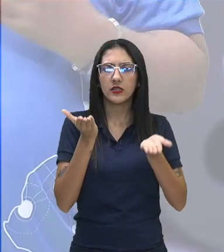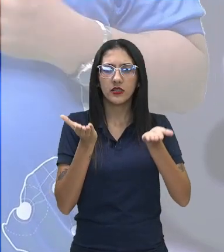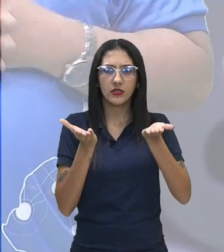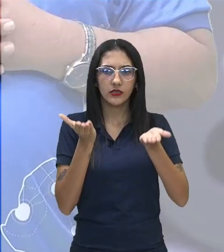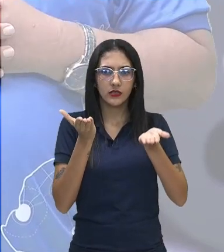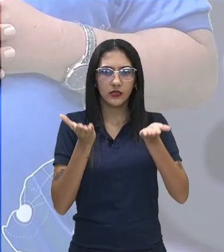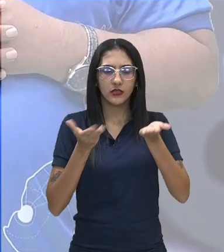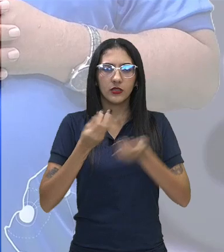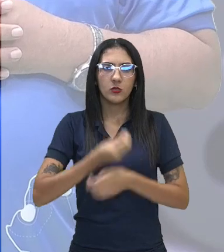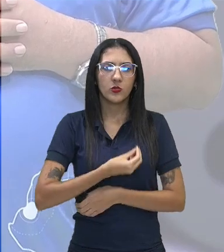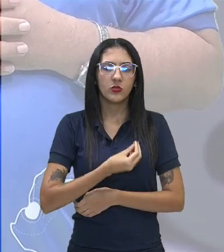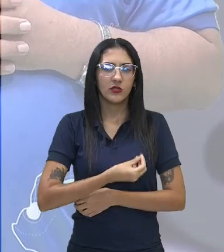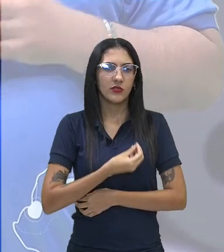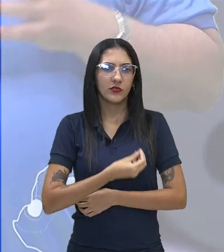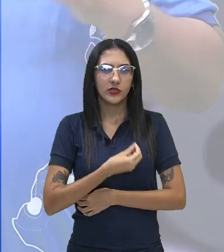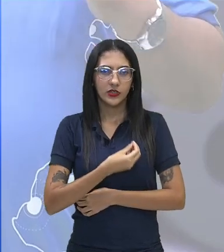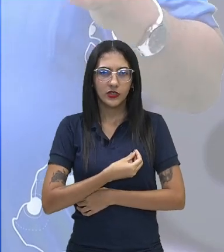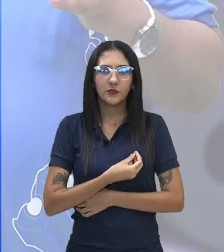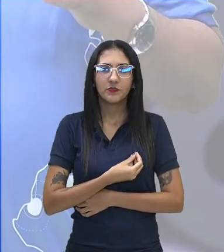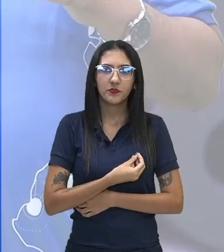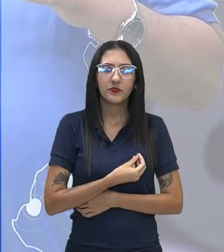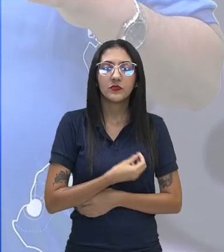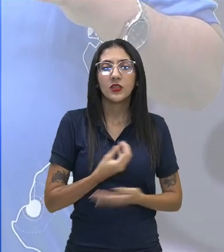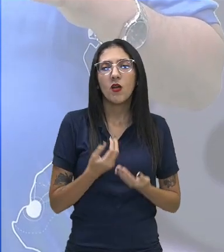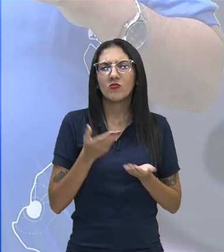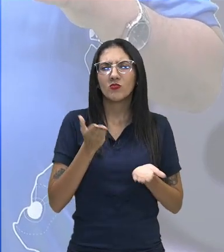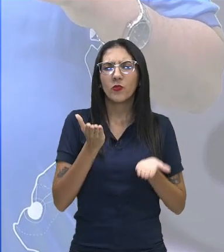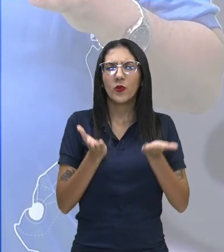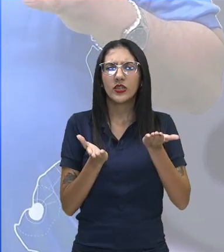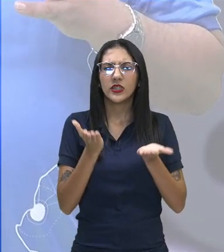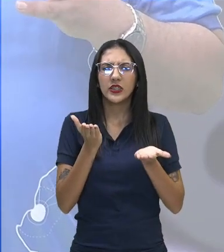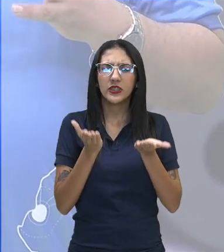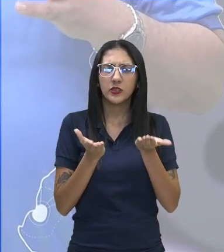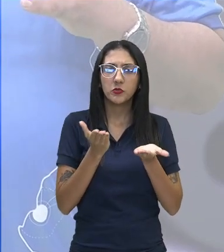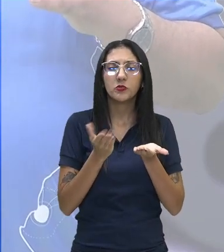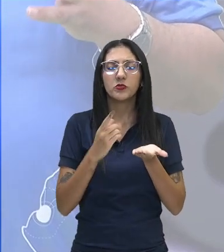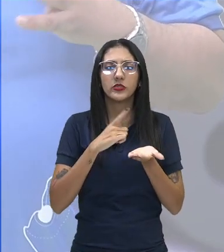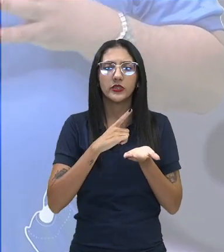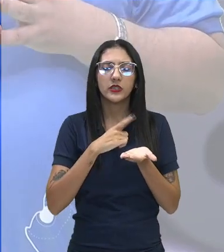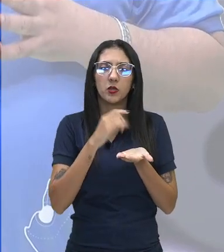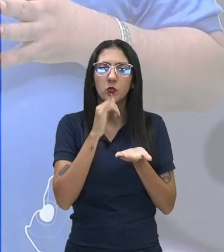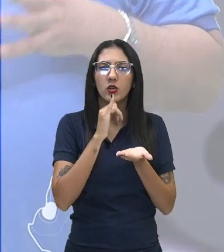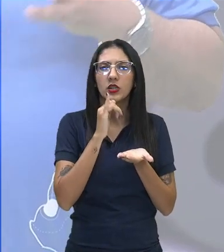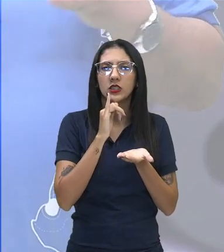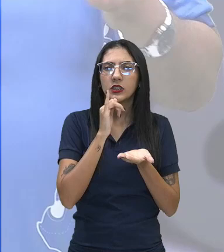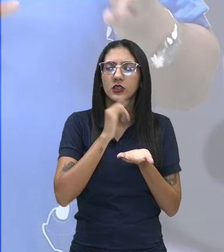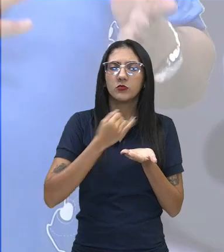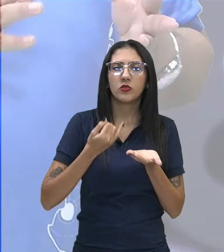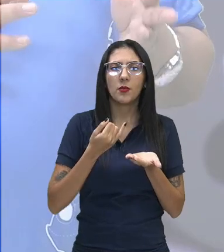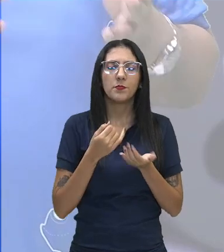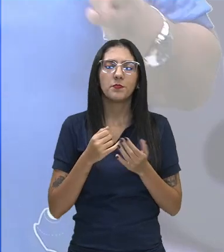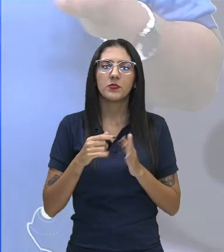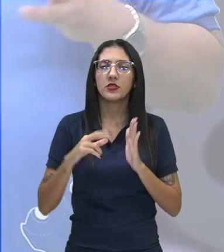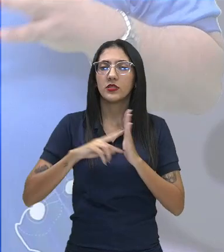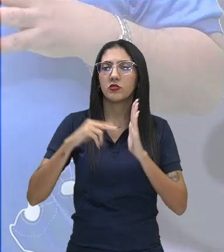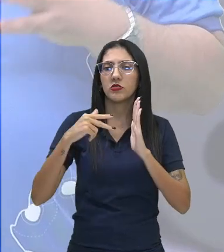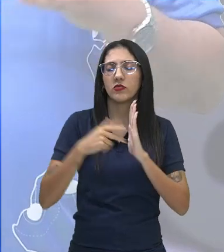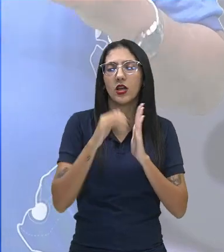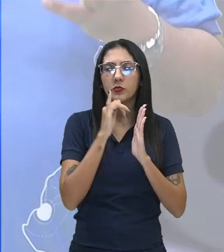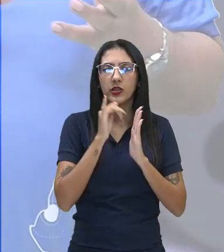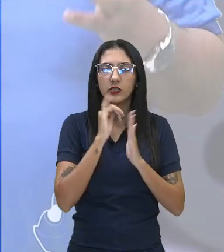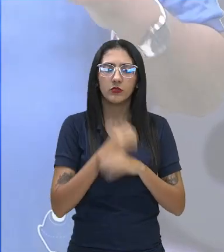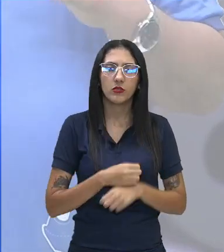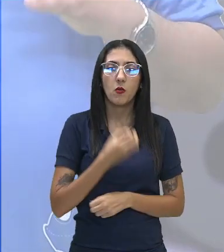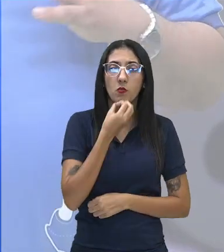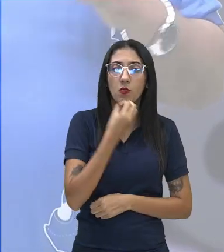da existência, o equilíbrio entre aquilo que é contrário, que é antônimo. Por exemplo, o bem e o mal,